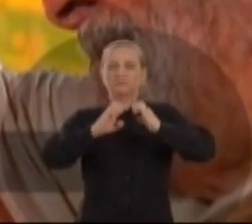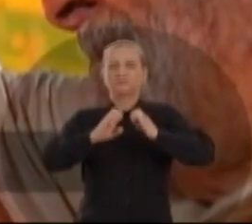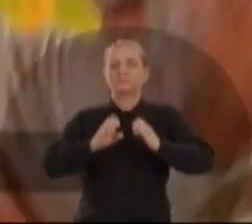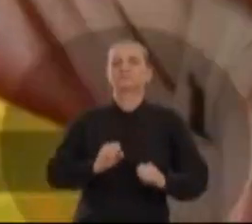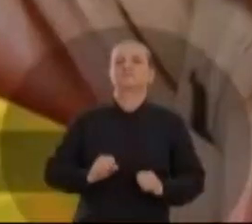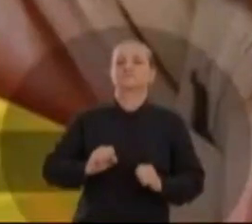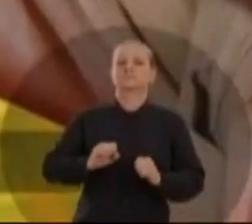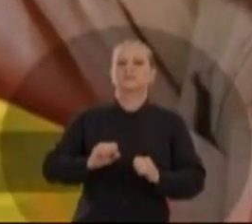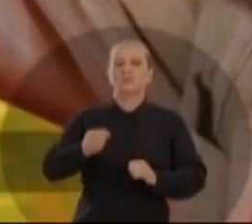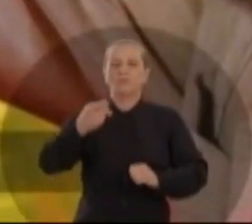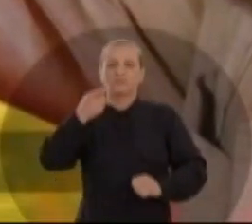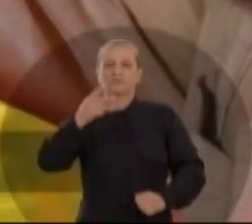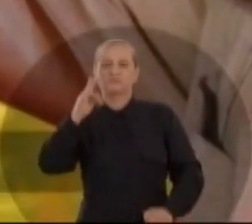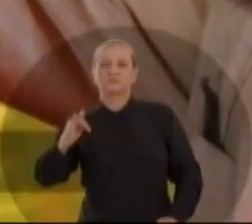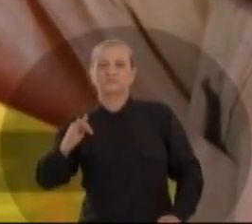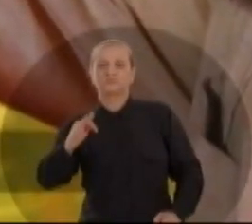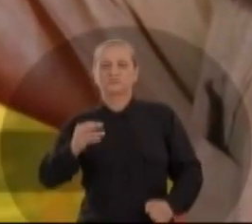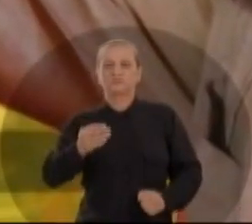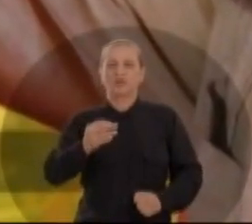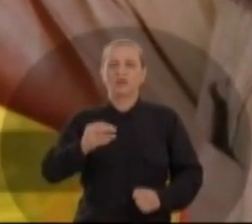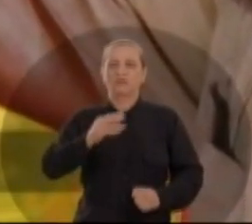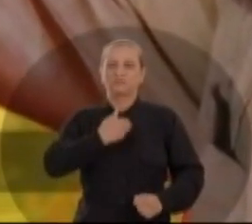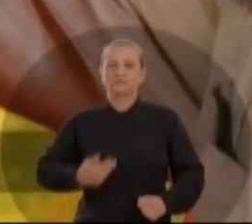pequena indústria e no comércio.